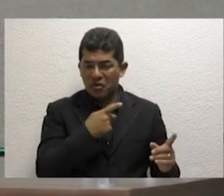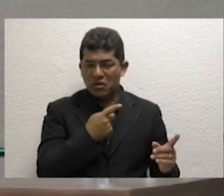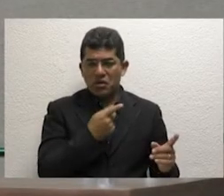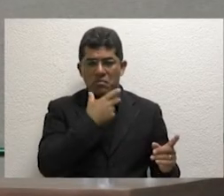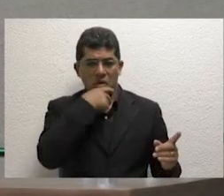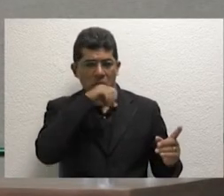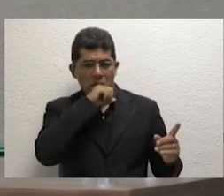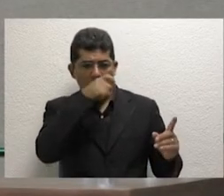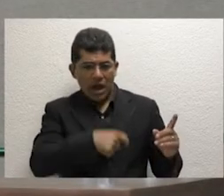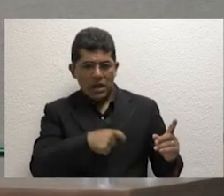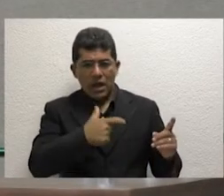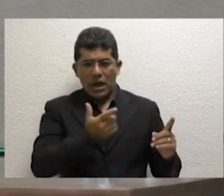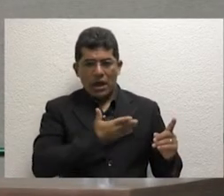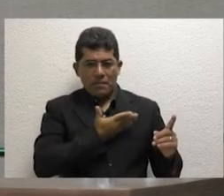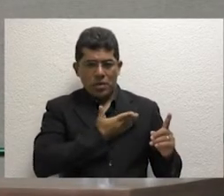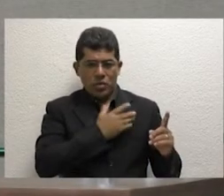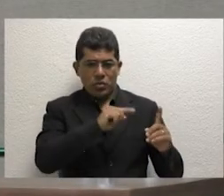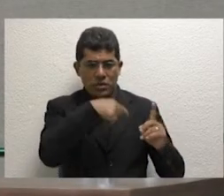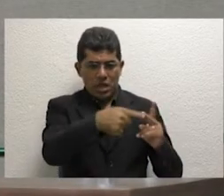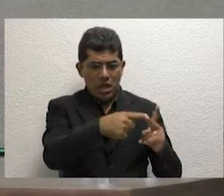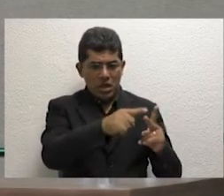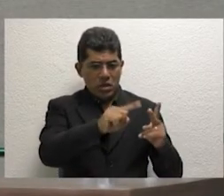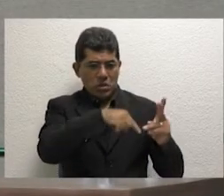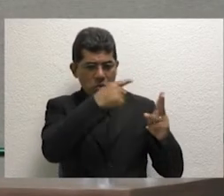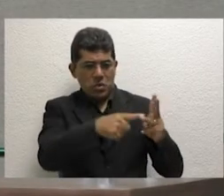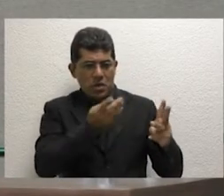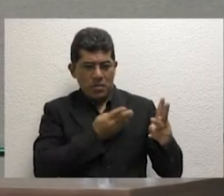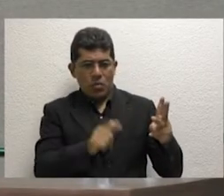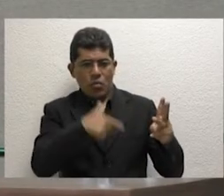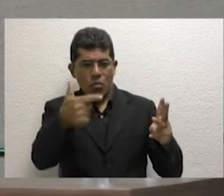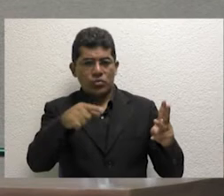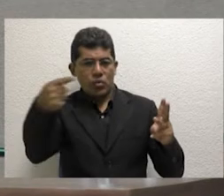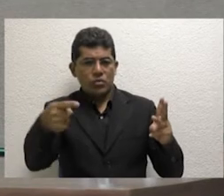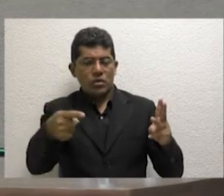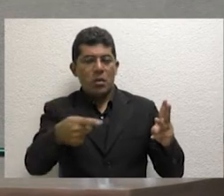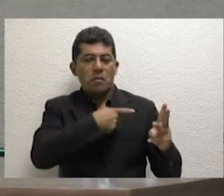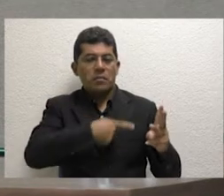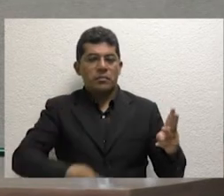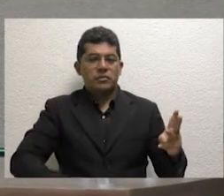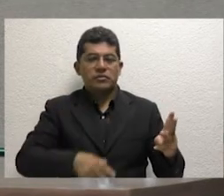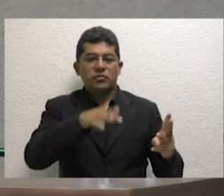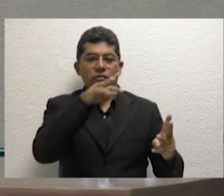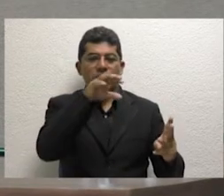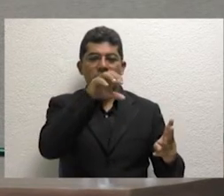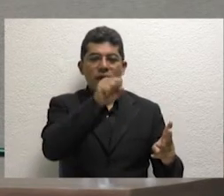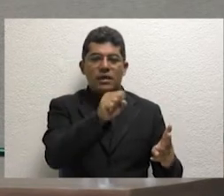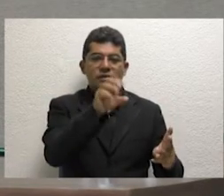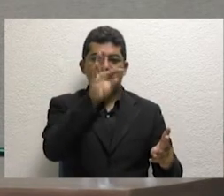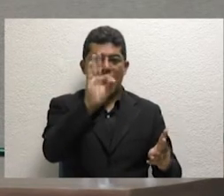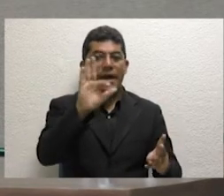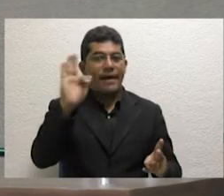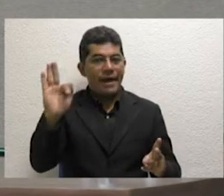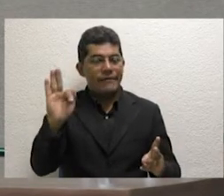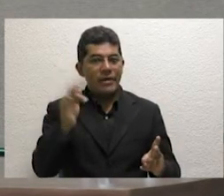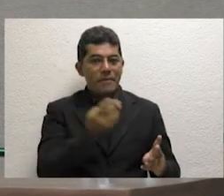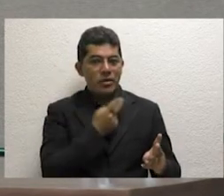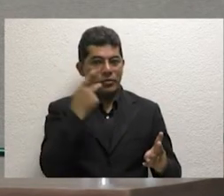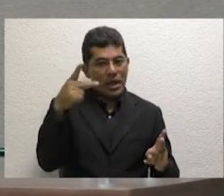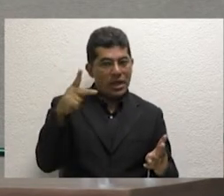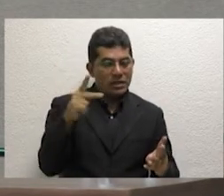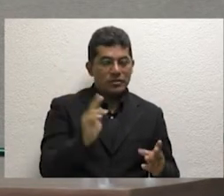pai dele era o presidente do STF. A revista Cruzoé